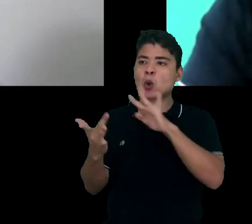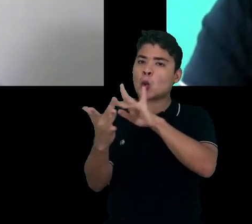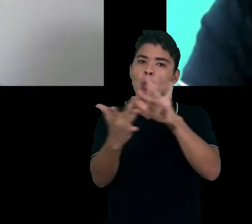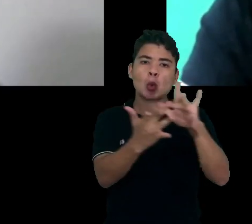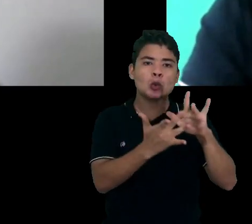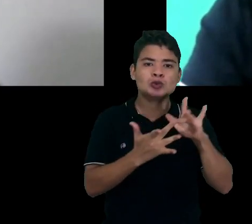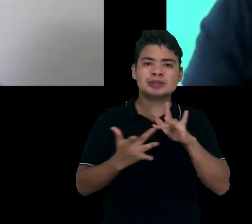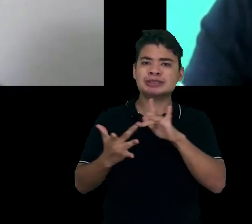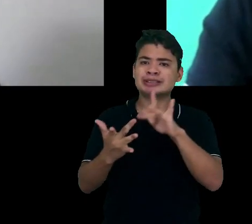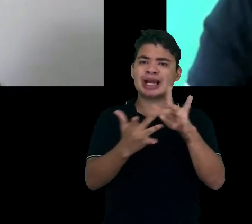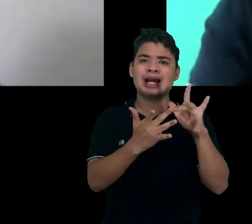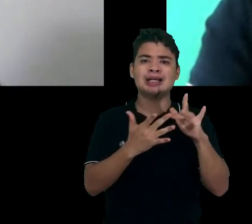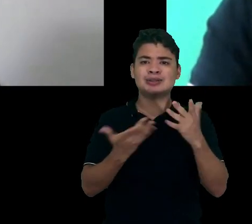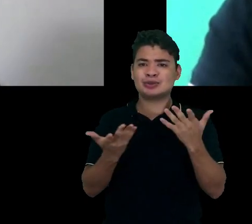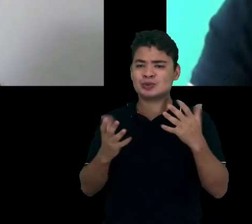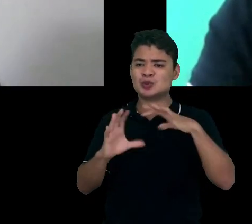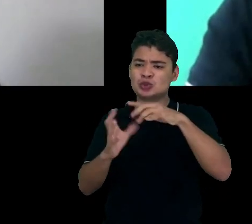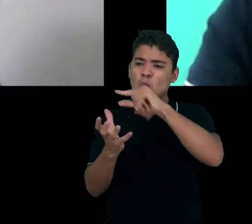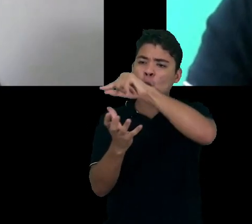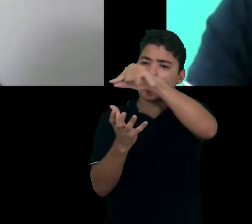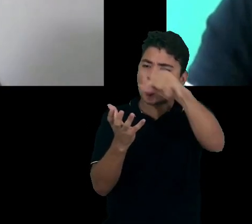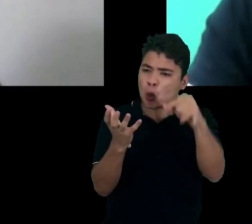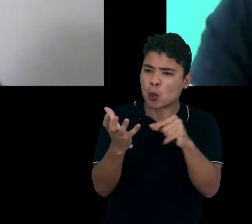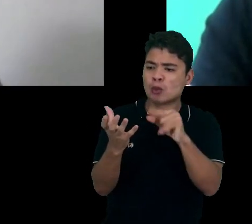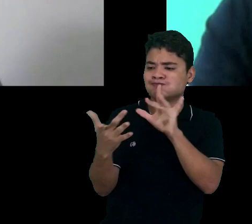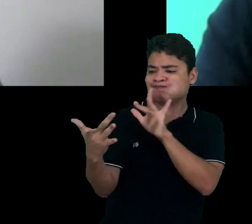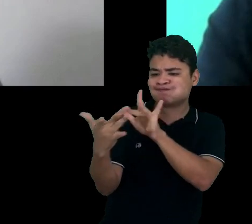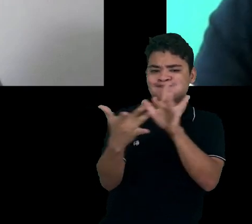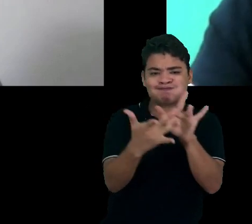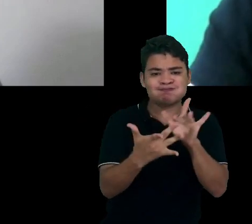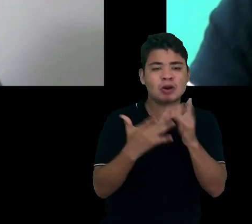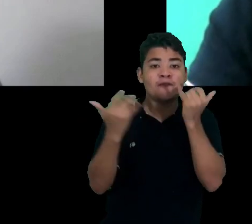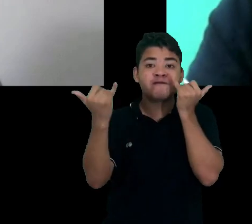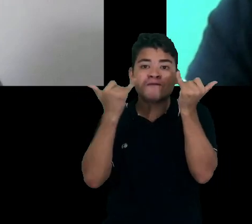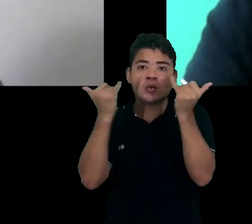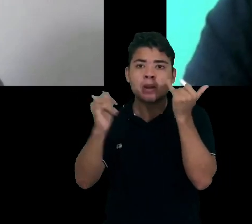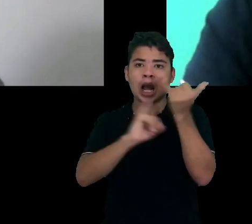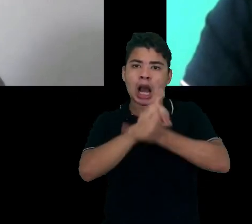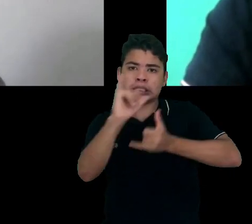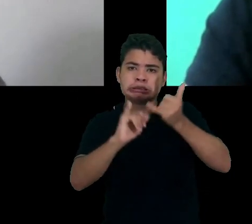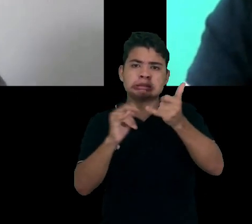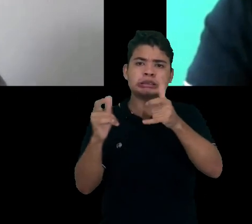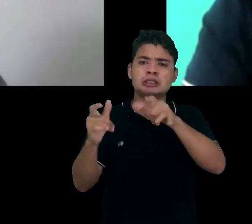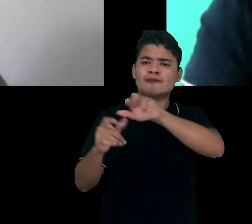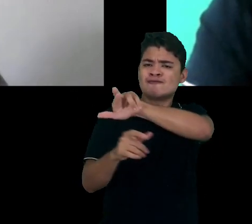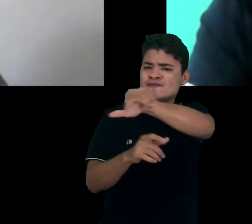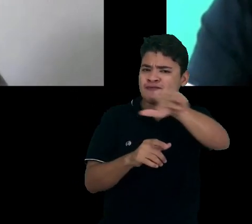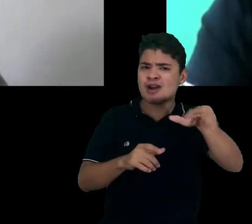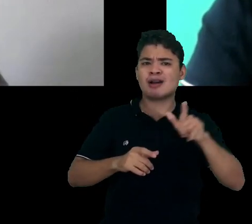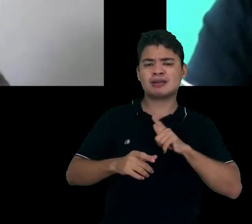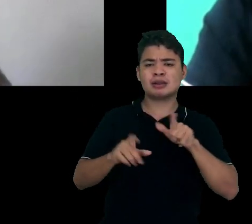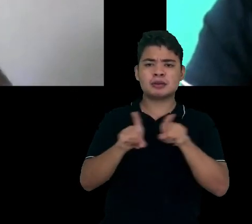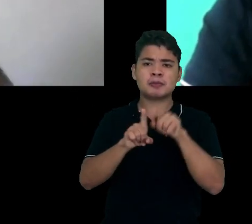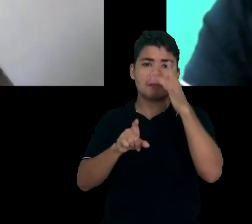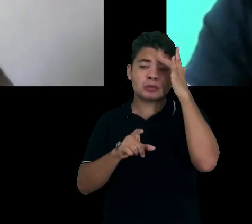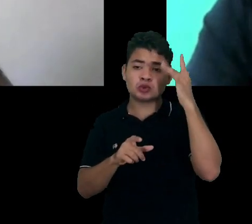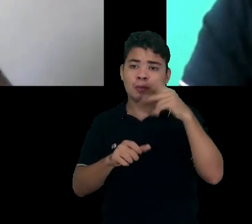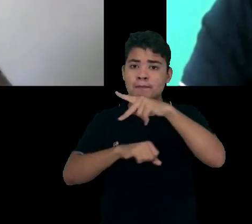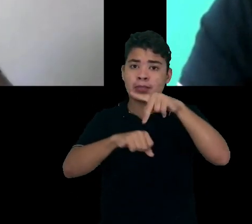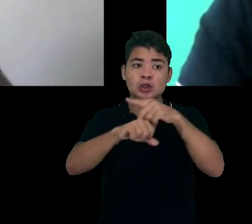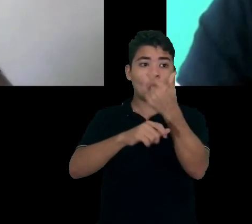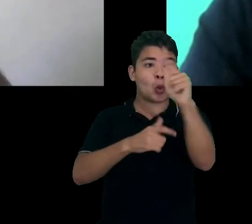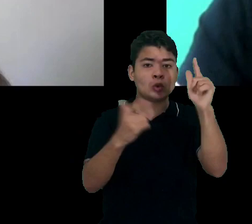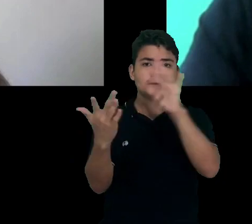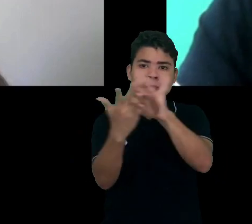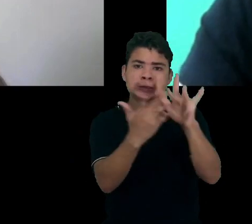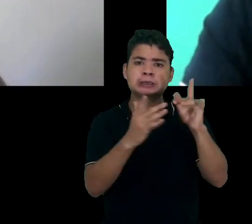que nunca a outras partes do mundo, a informações de vários lugares, a pessoas de outros países.